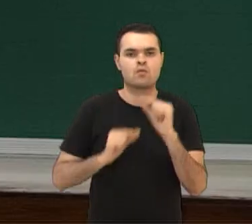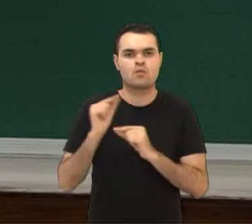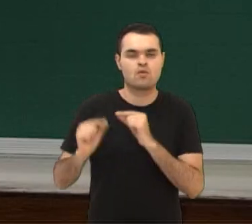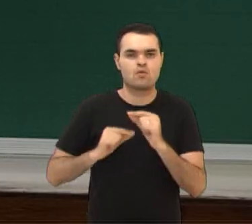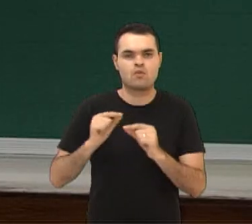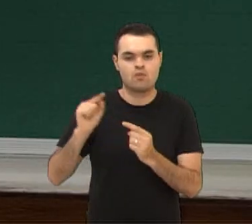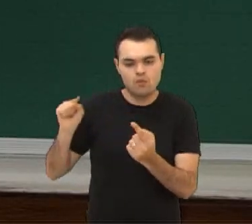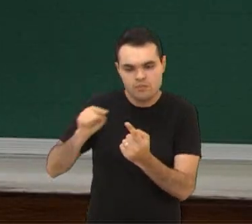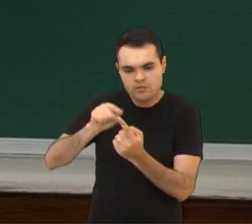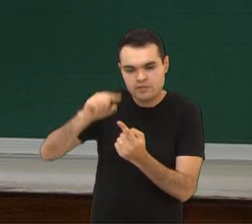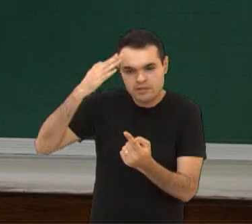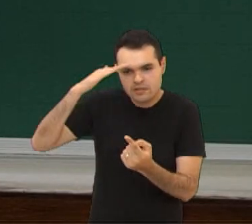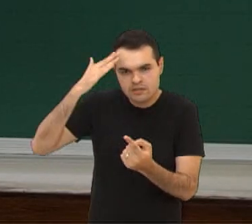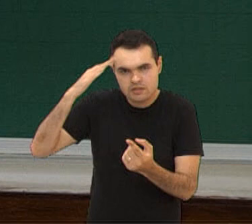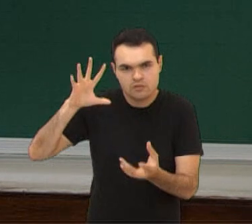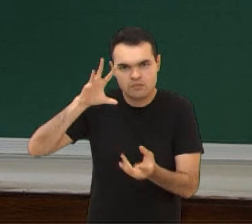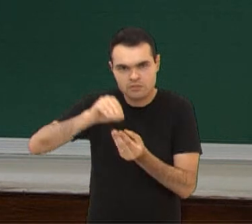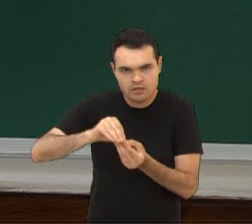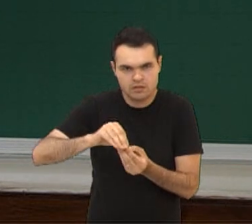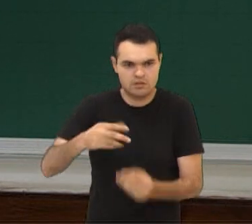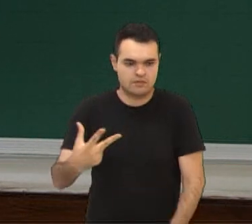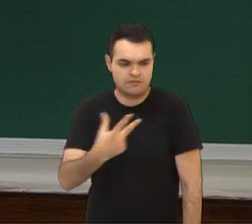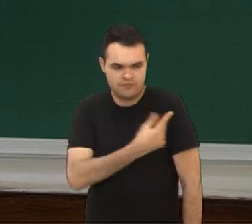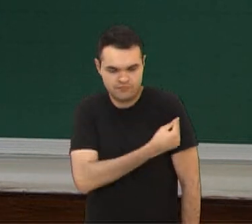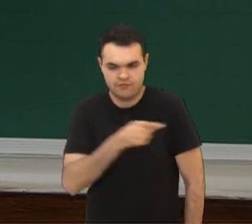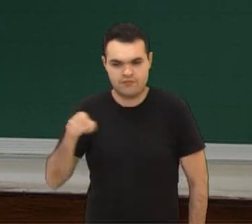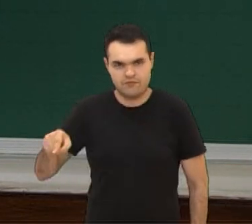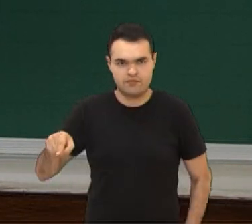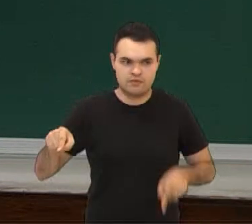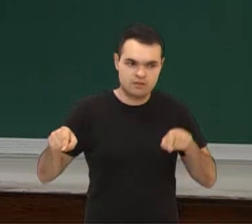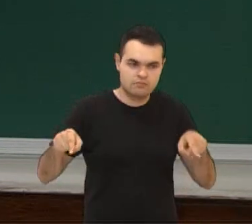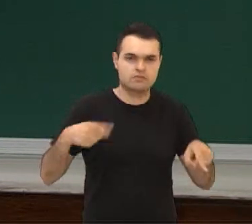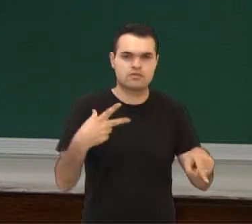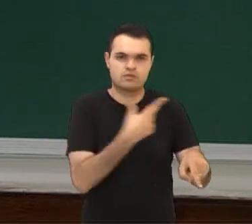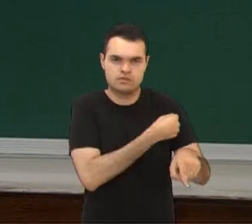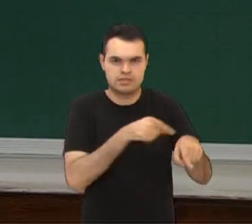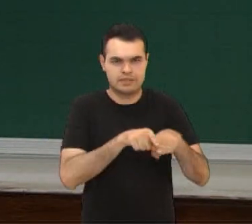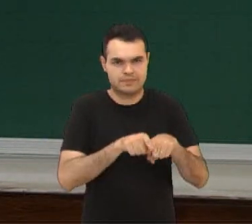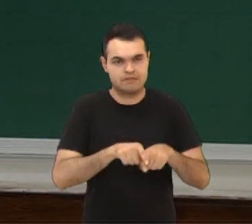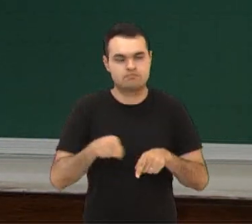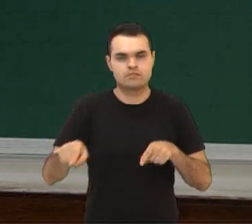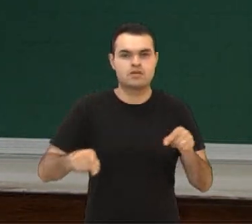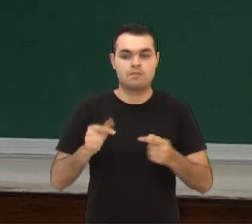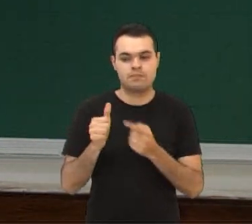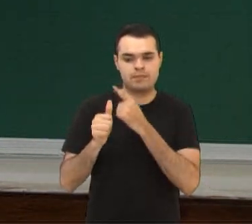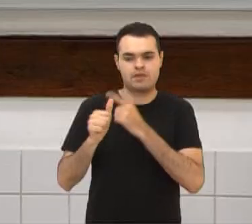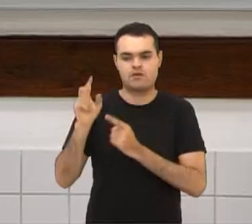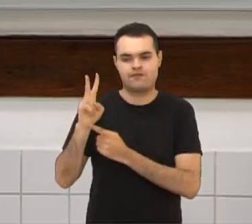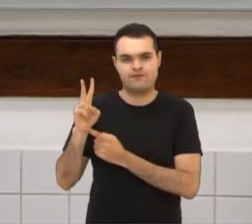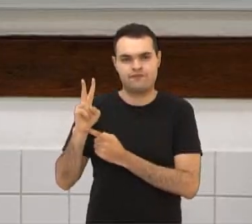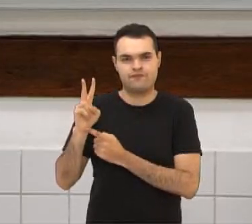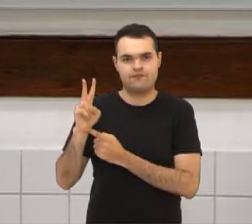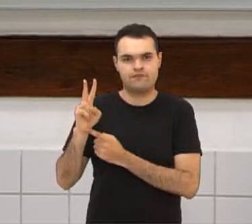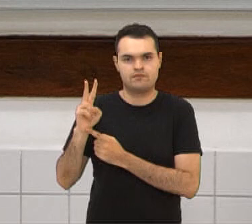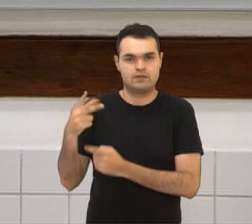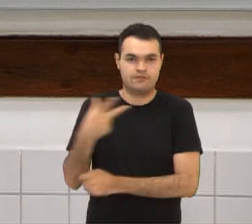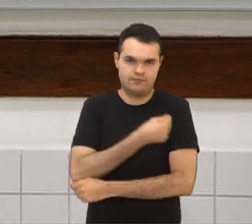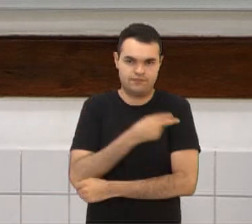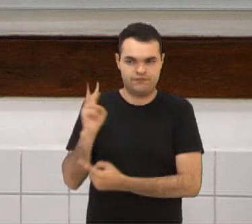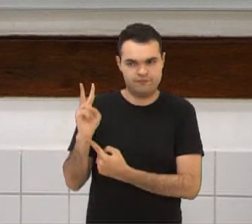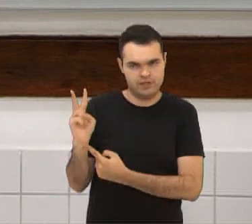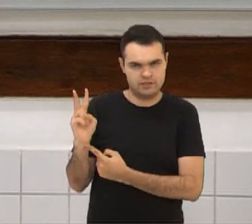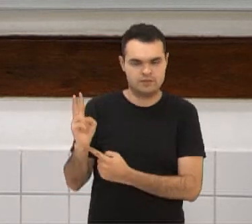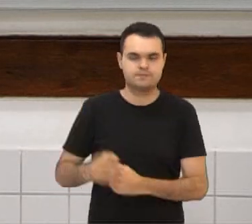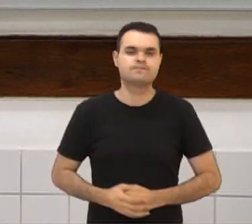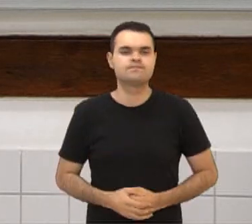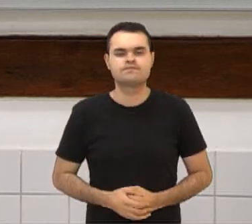aula. Entender a diferença entre os soros e as vacinas. Começando então pelas vacinas. Vamos contar um pouco da história desse